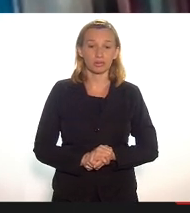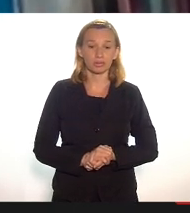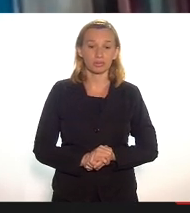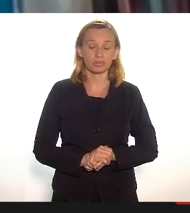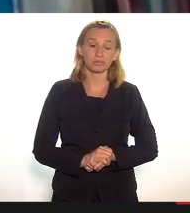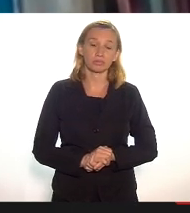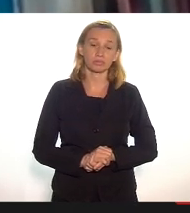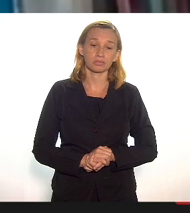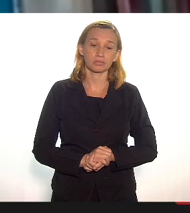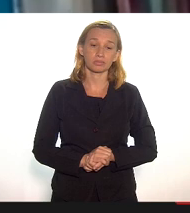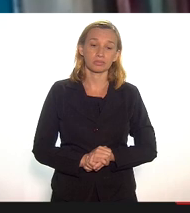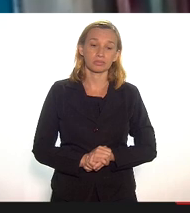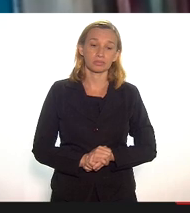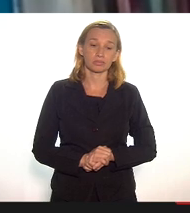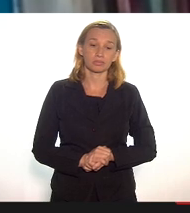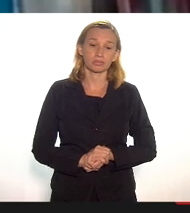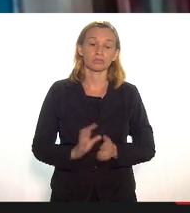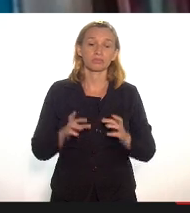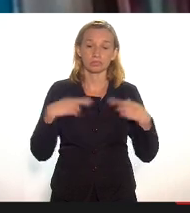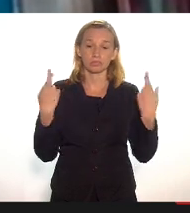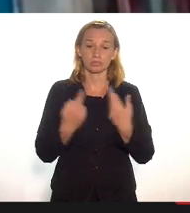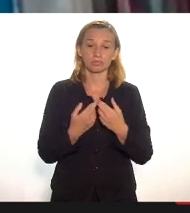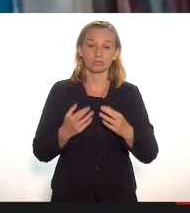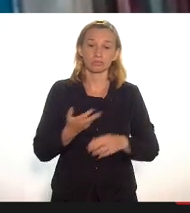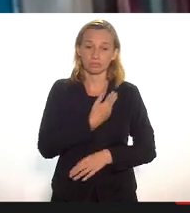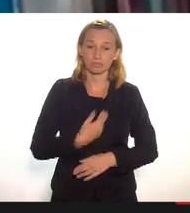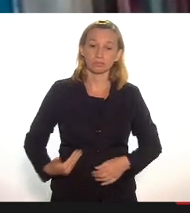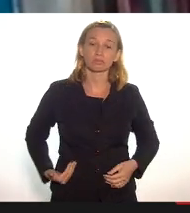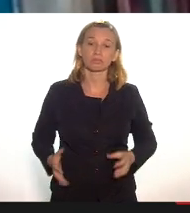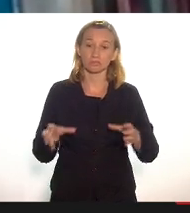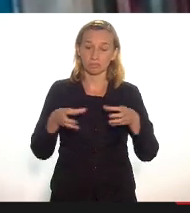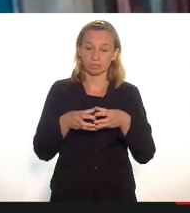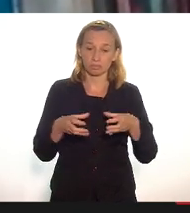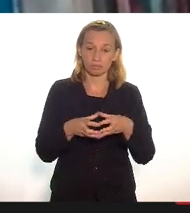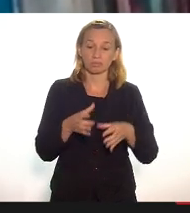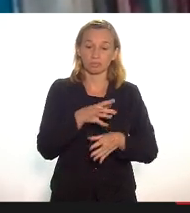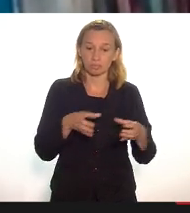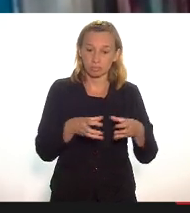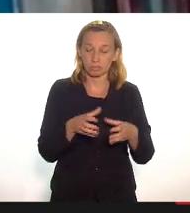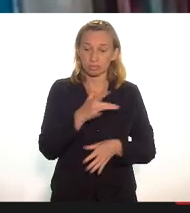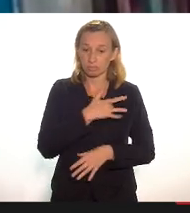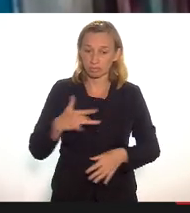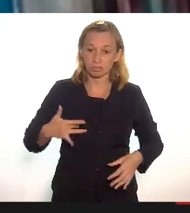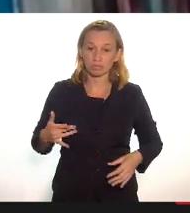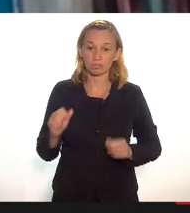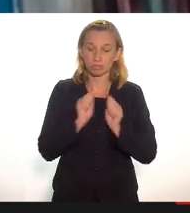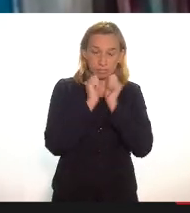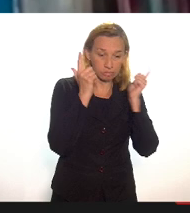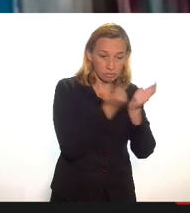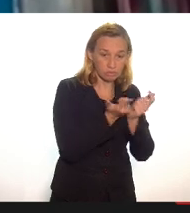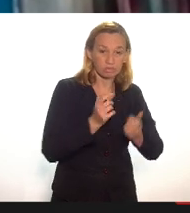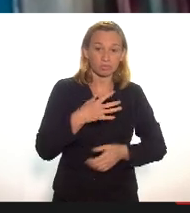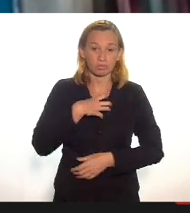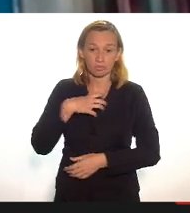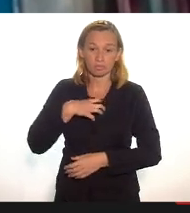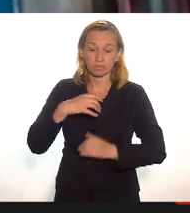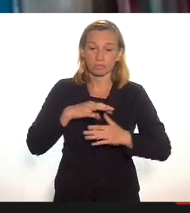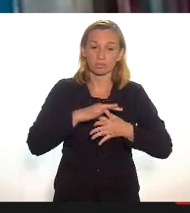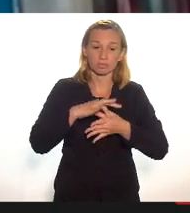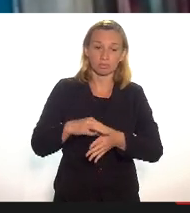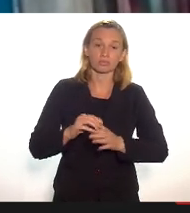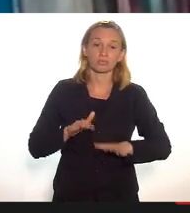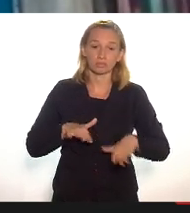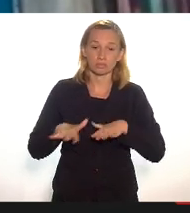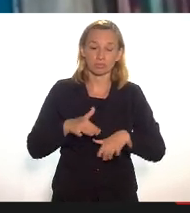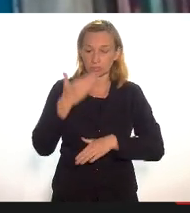parabenizando a confecção dessa audiência pública e a Comissão, né, de Saúde da ALERJ, né, no sentido de estar liderando esse movimento.